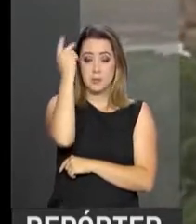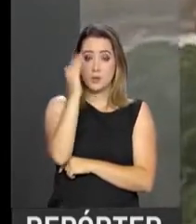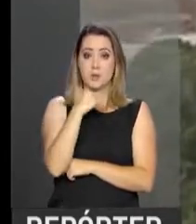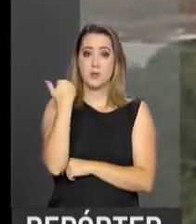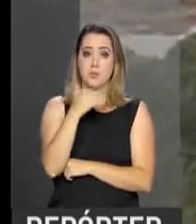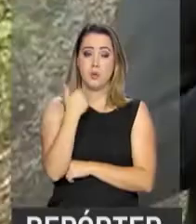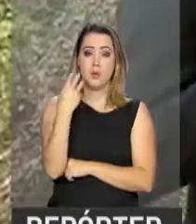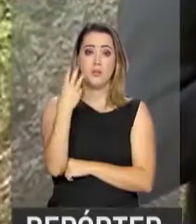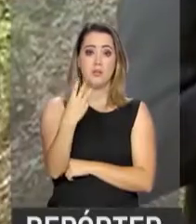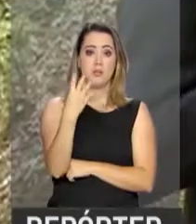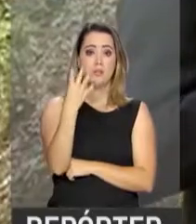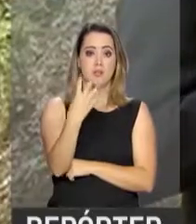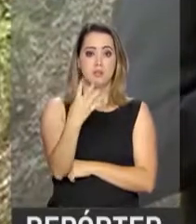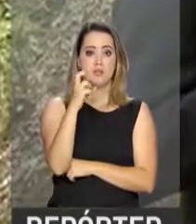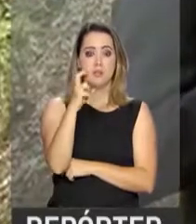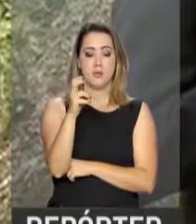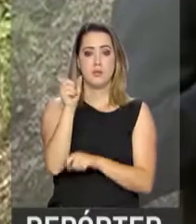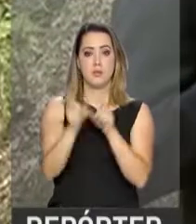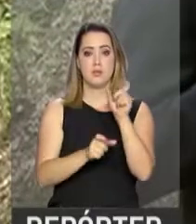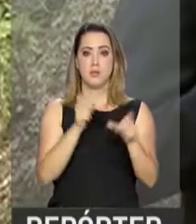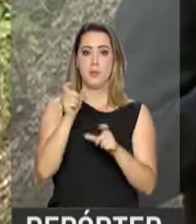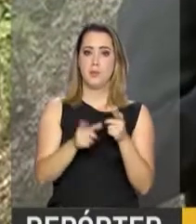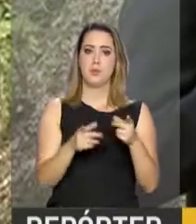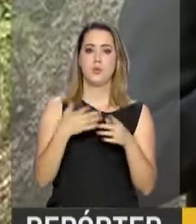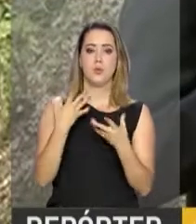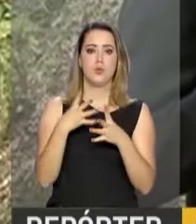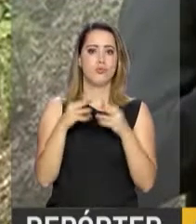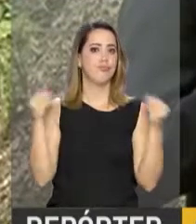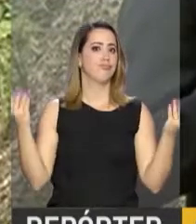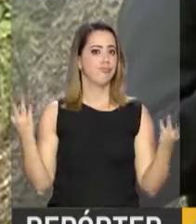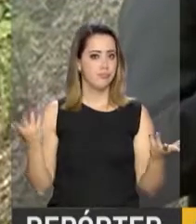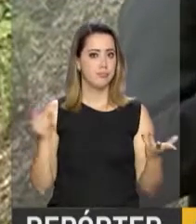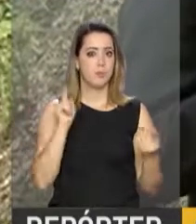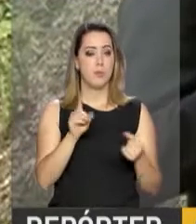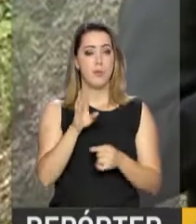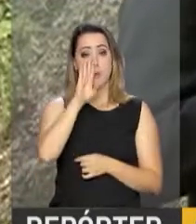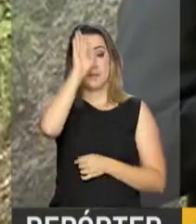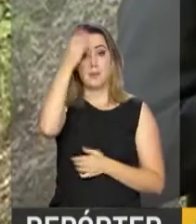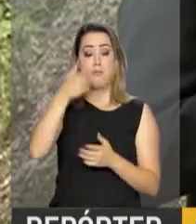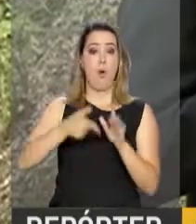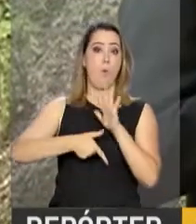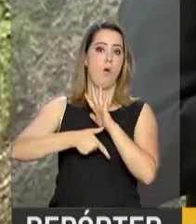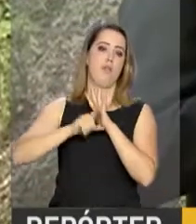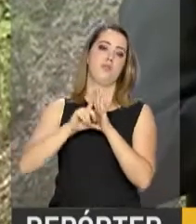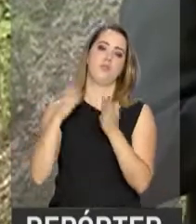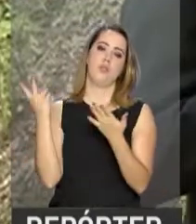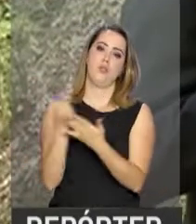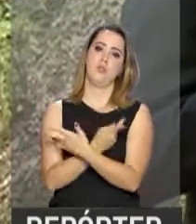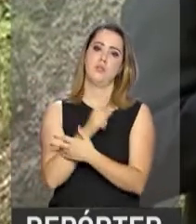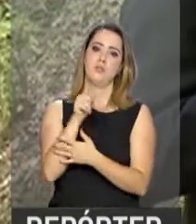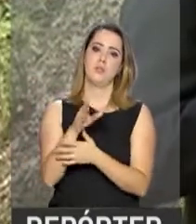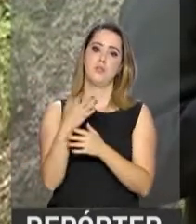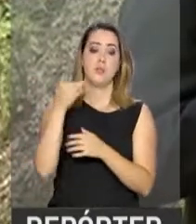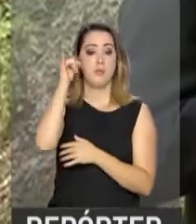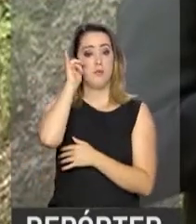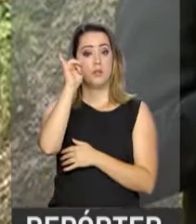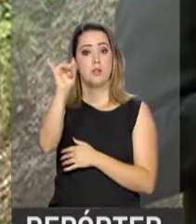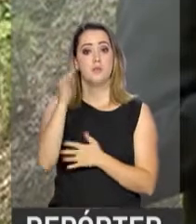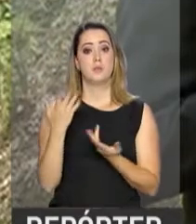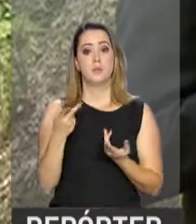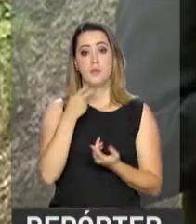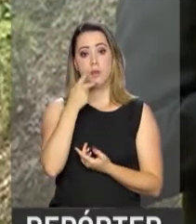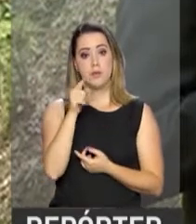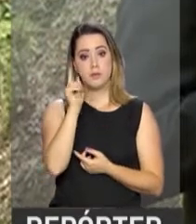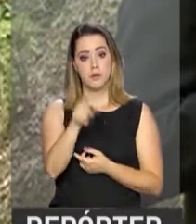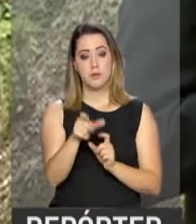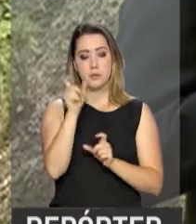desaparecidos a principal medida em situações como essas deve ser tomada antes dos acontecimentos é a prevenção quem diz